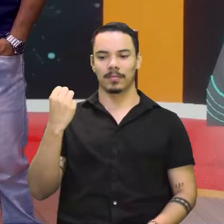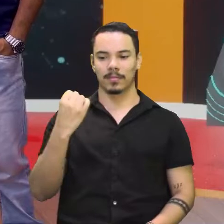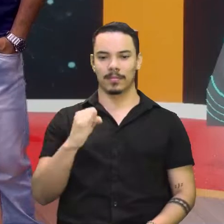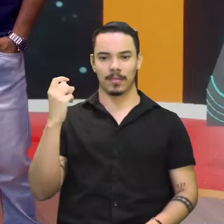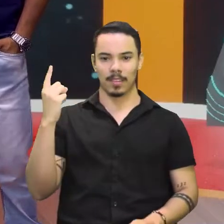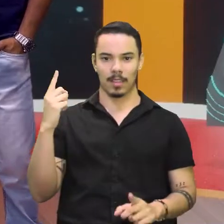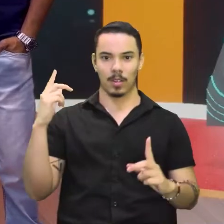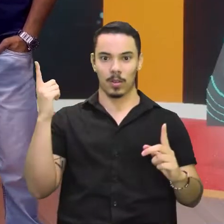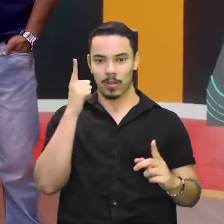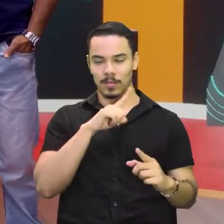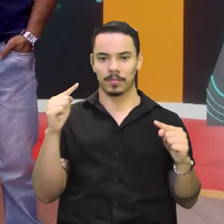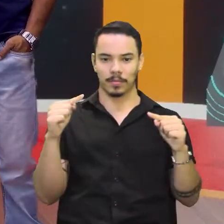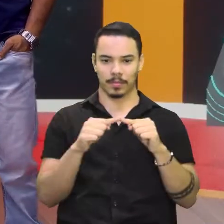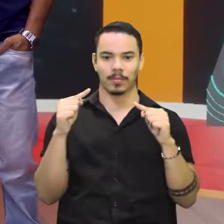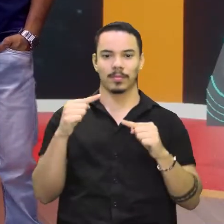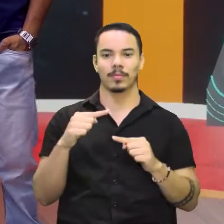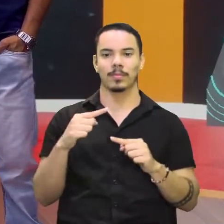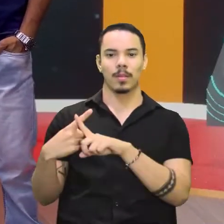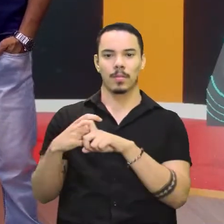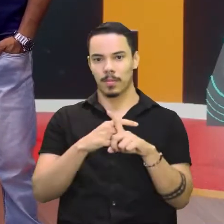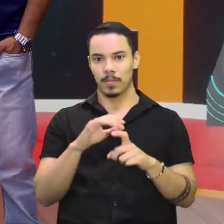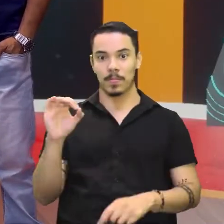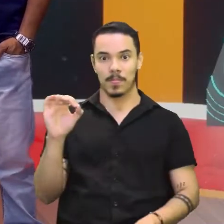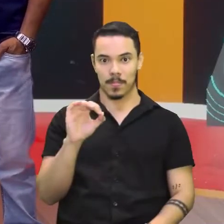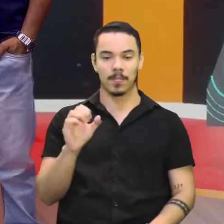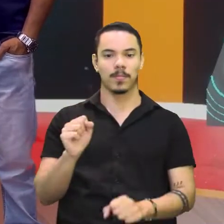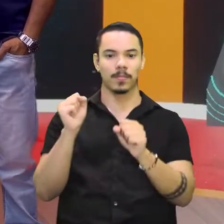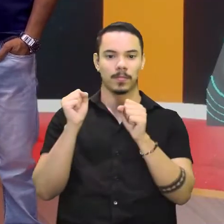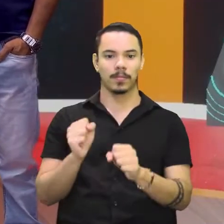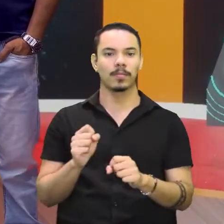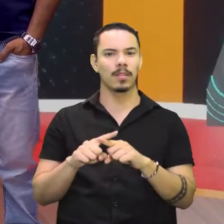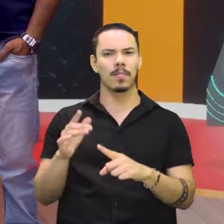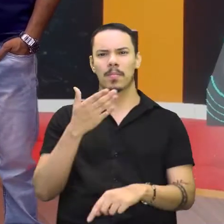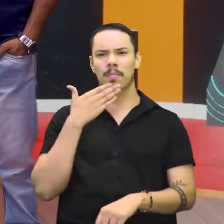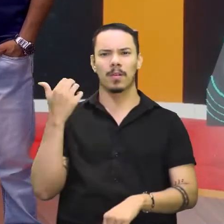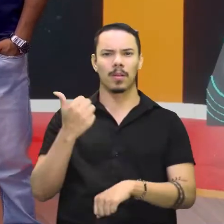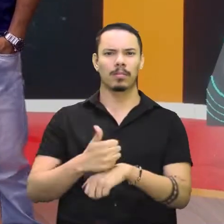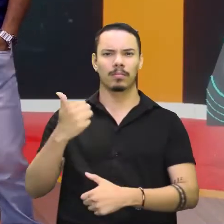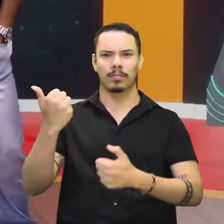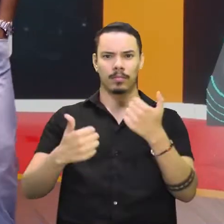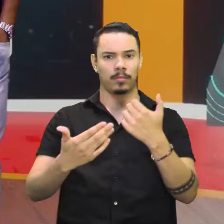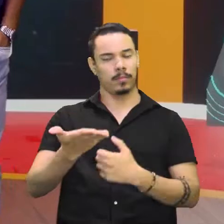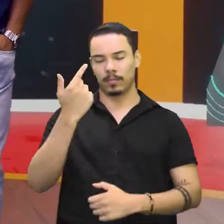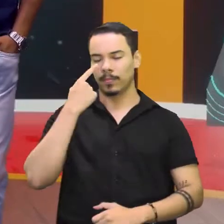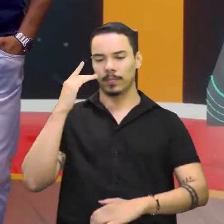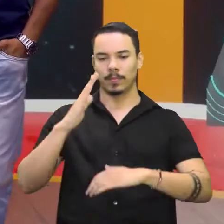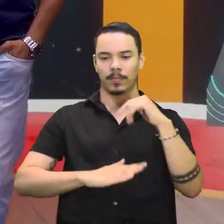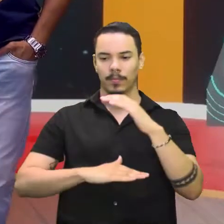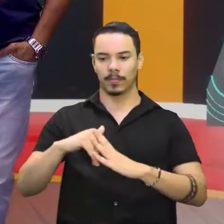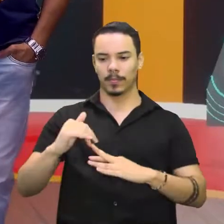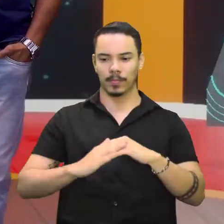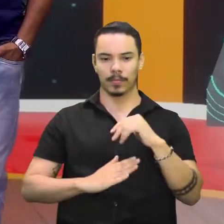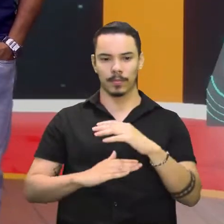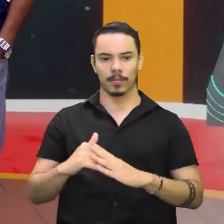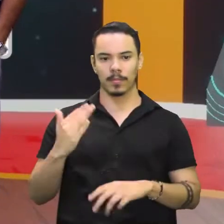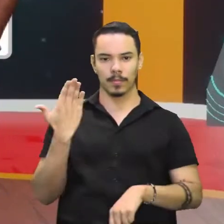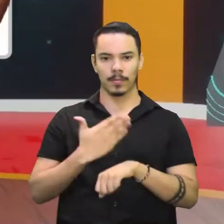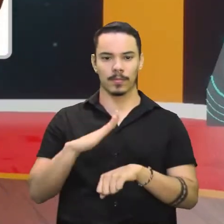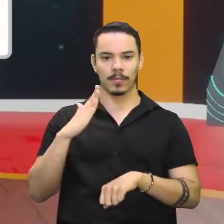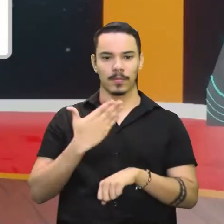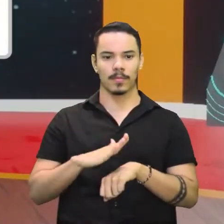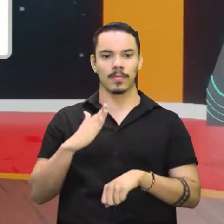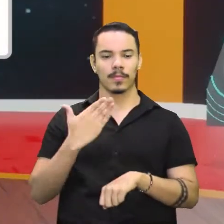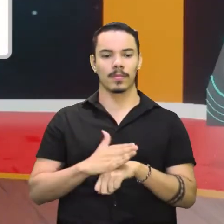a raiz dele, né? Mas melhor do que a gente ficar falando aqui é a gente praticar, né? Vamos lá, mão na massa, hora de